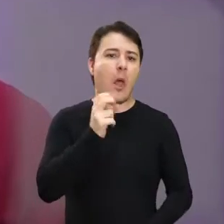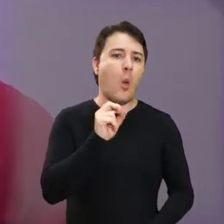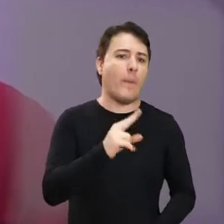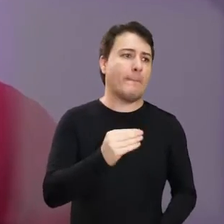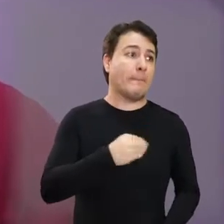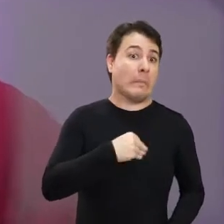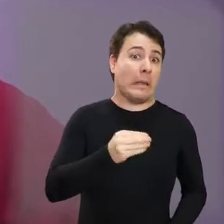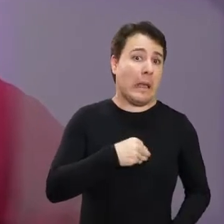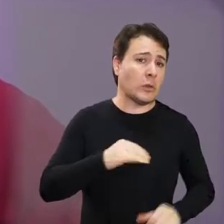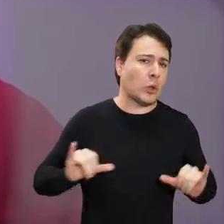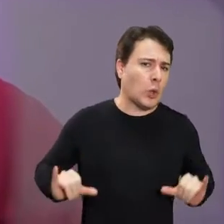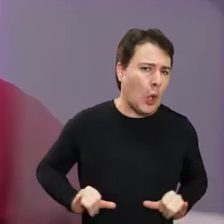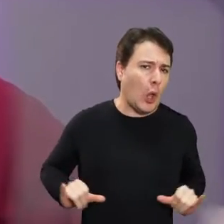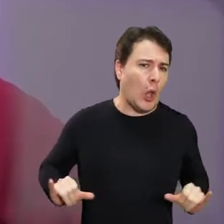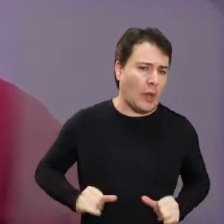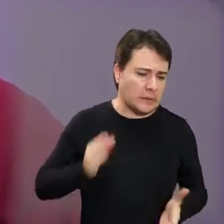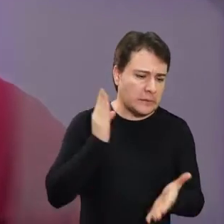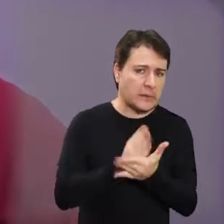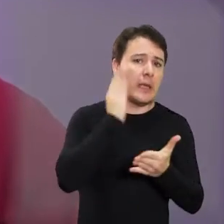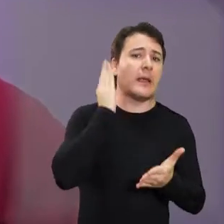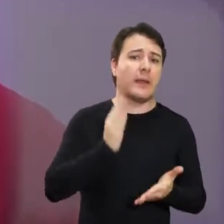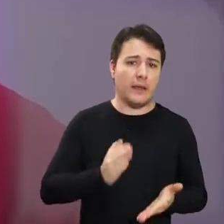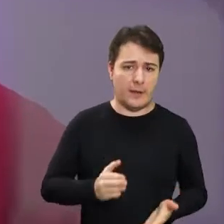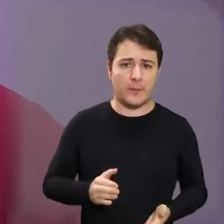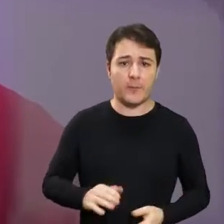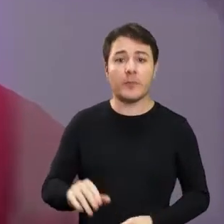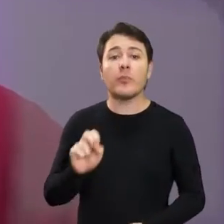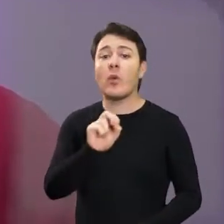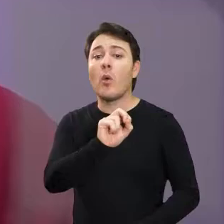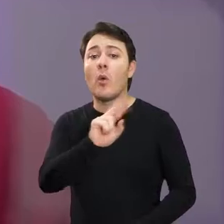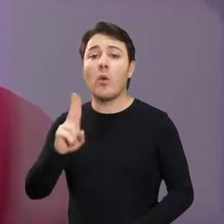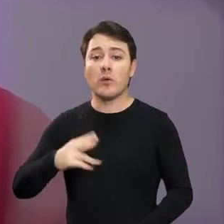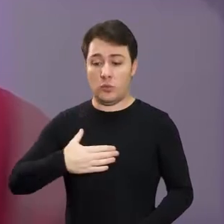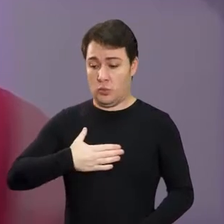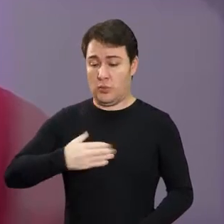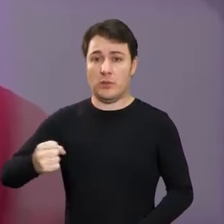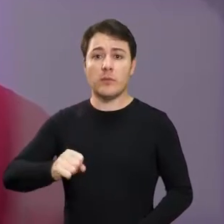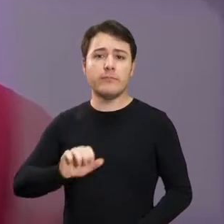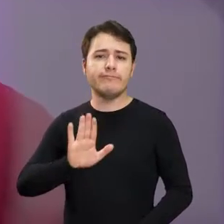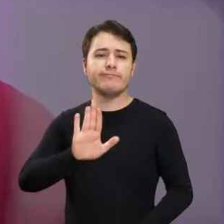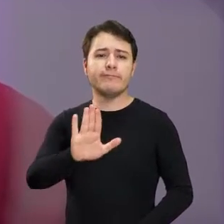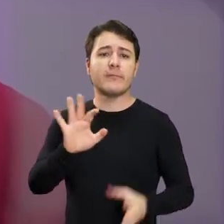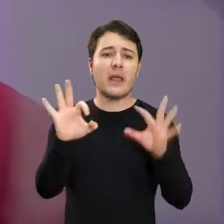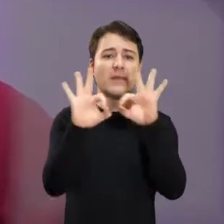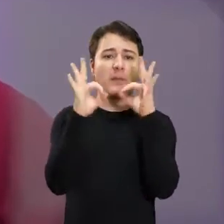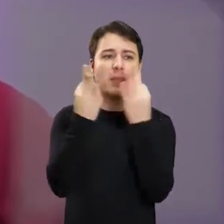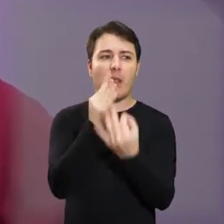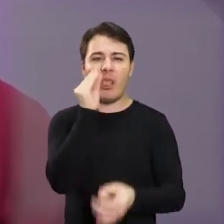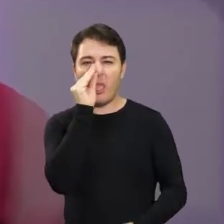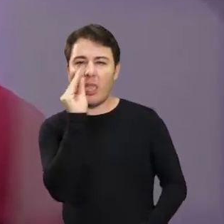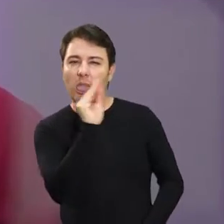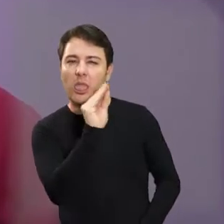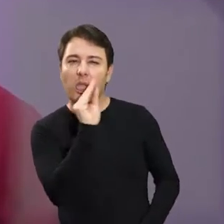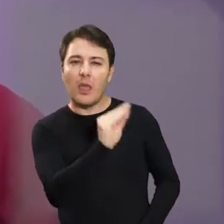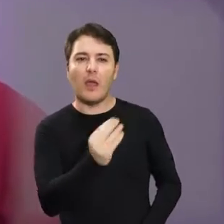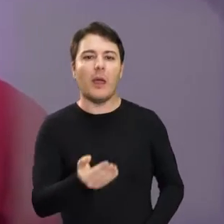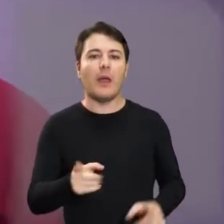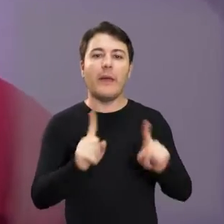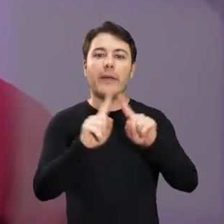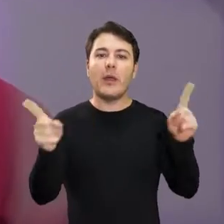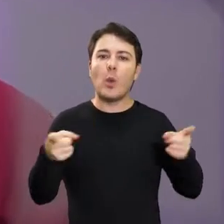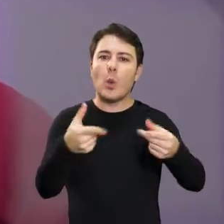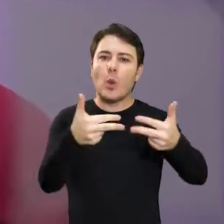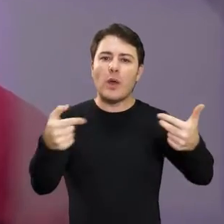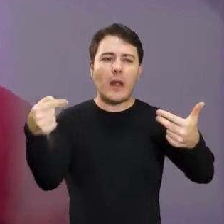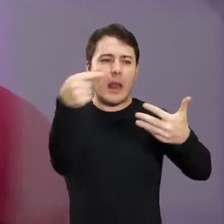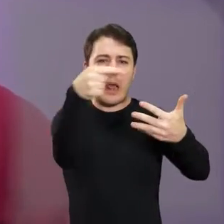pecado fazer isso, não vai mais sofrer depois disso, ou então tem aquela frase de julgamento, né? A pessoa fez isso, não teve dó da família. Como